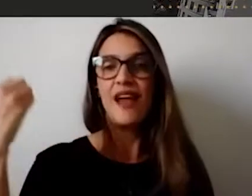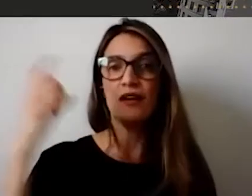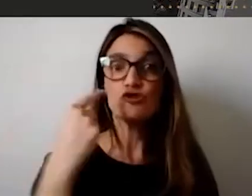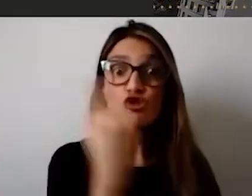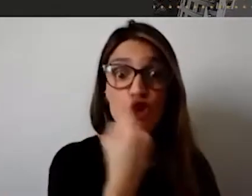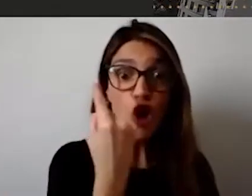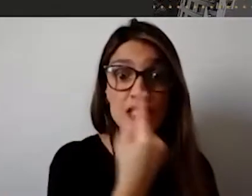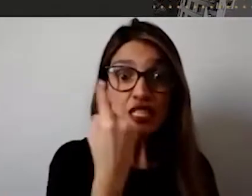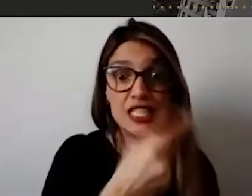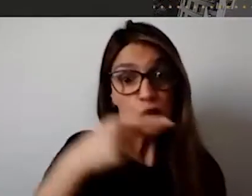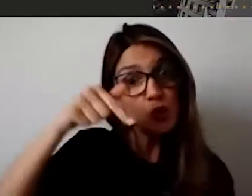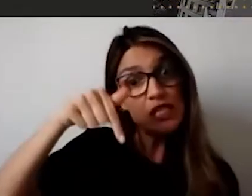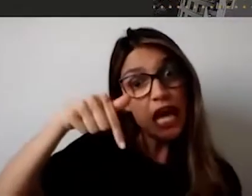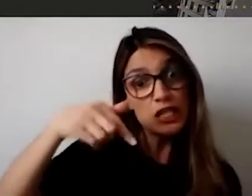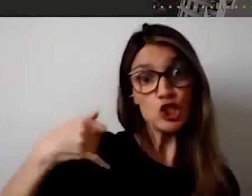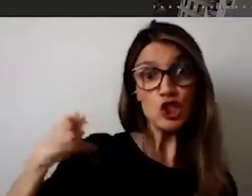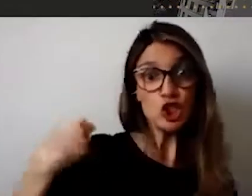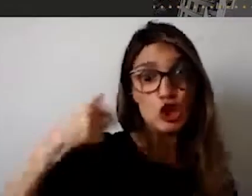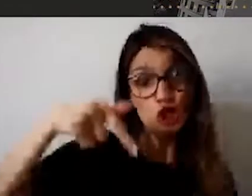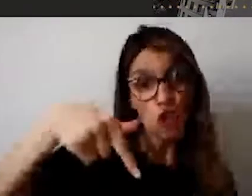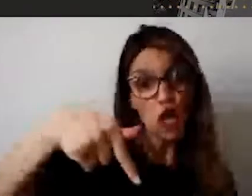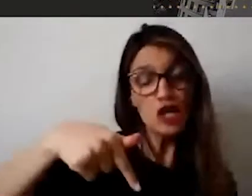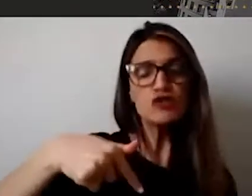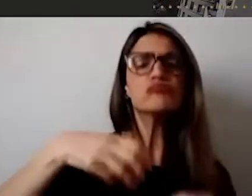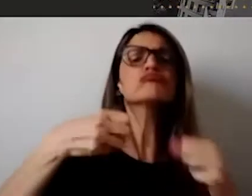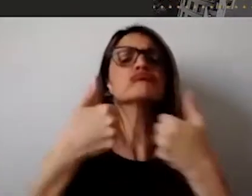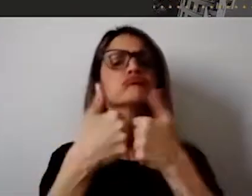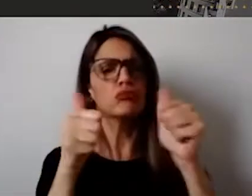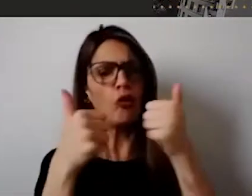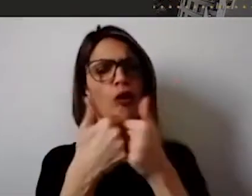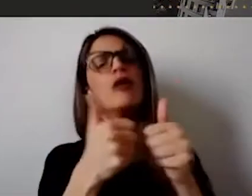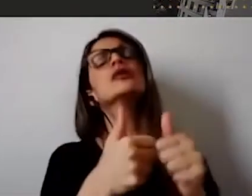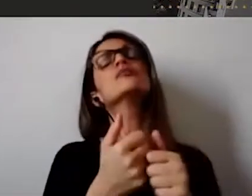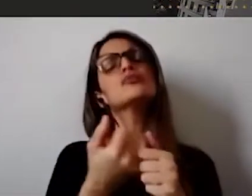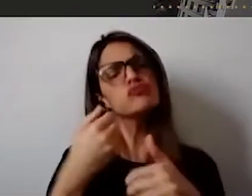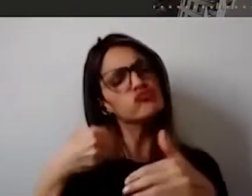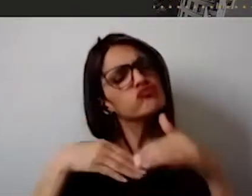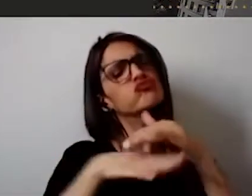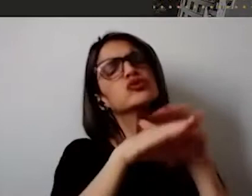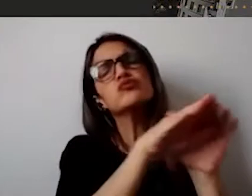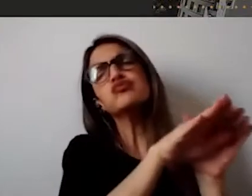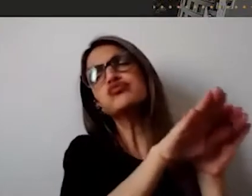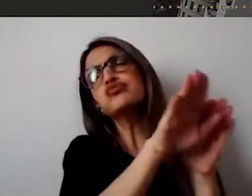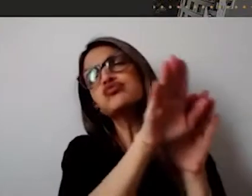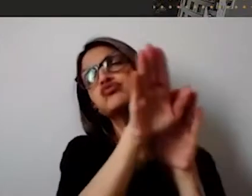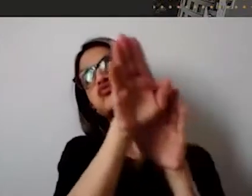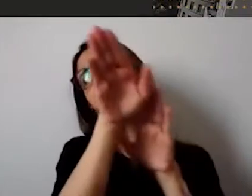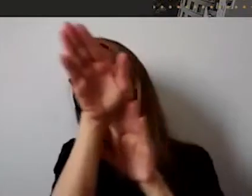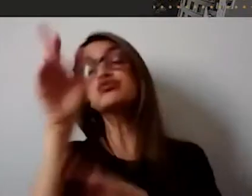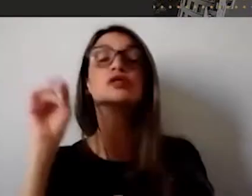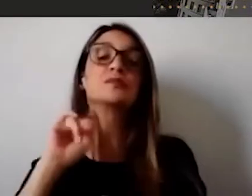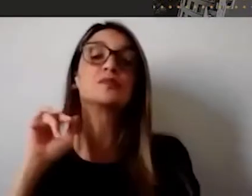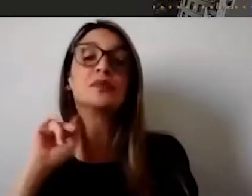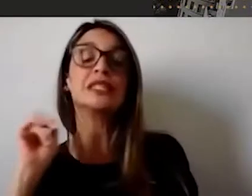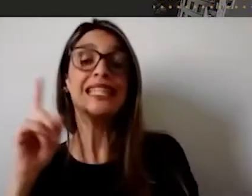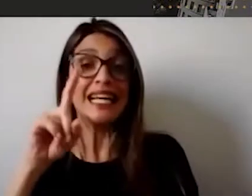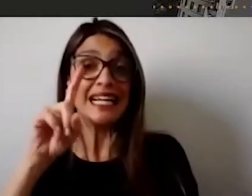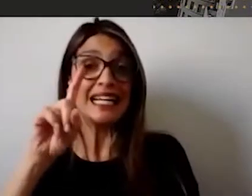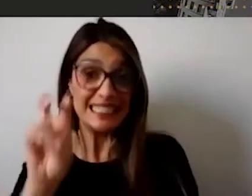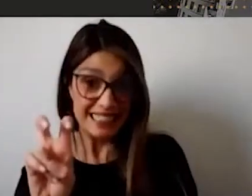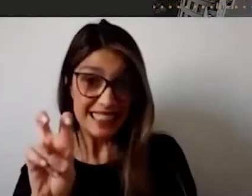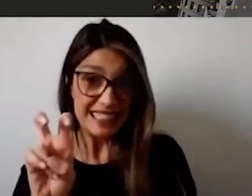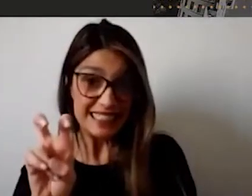pegando um ônibus para visitar os meus tios no sul de Minas. Com 15 anos, eu fiz a minha primeira viagem, eu e